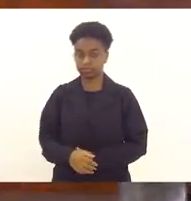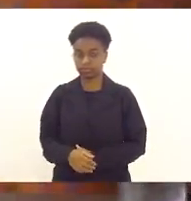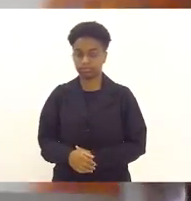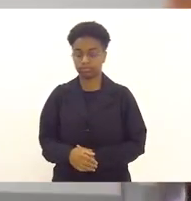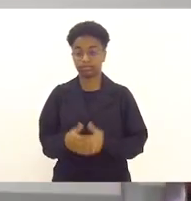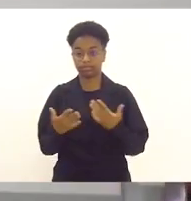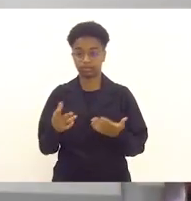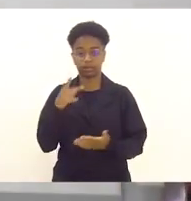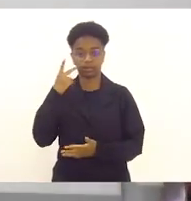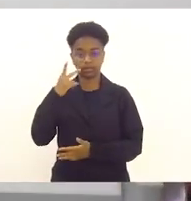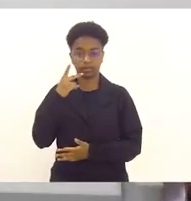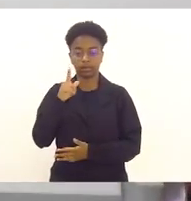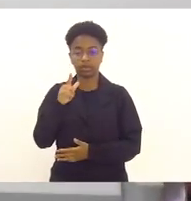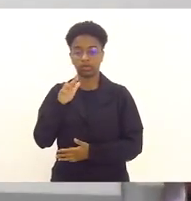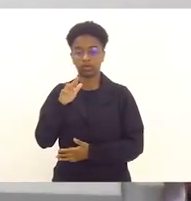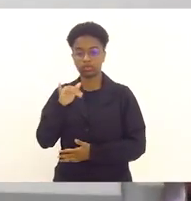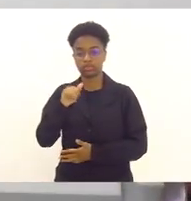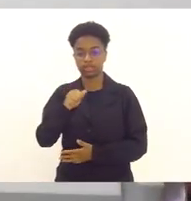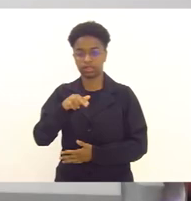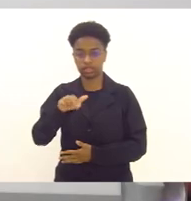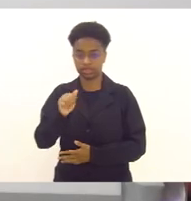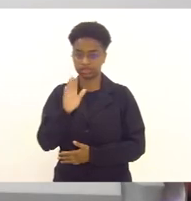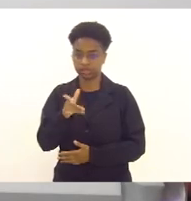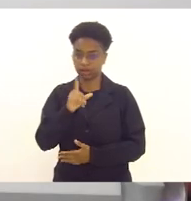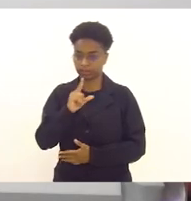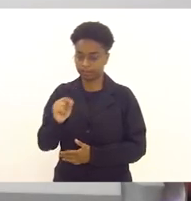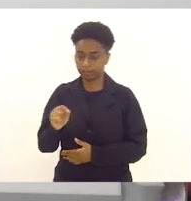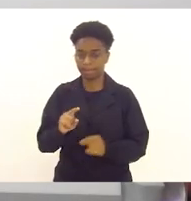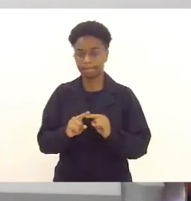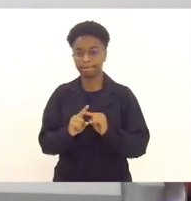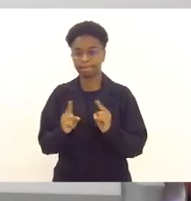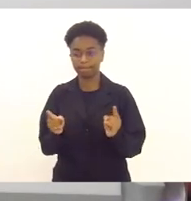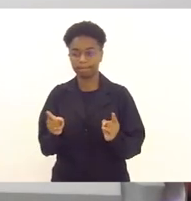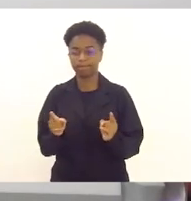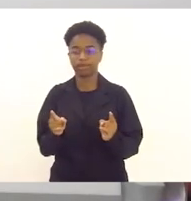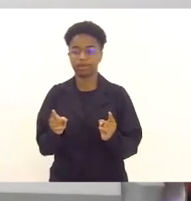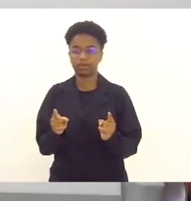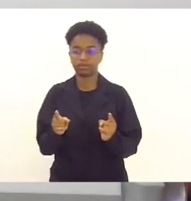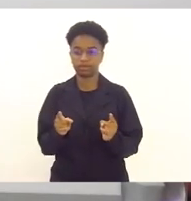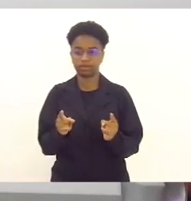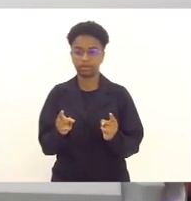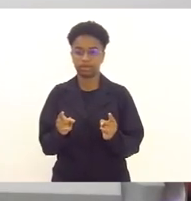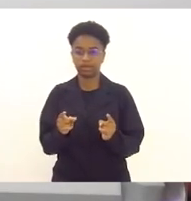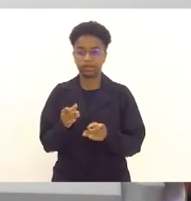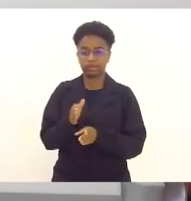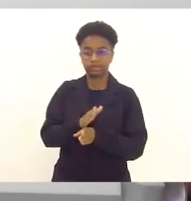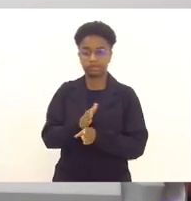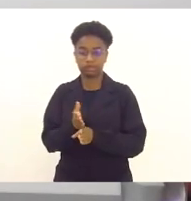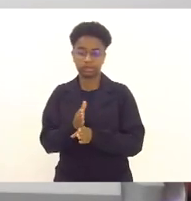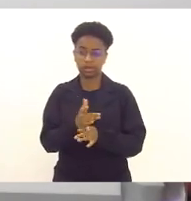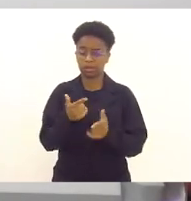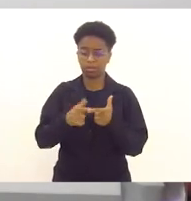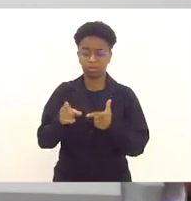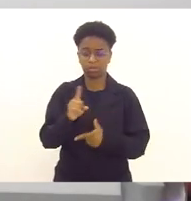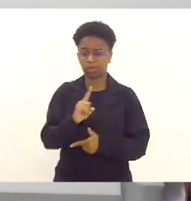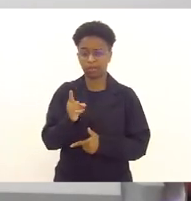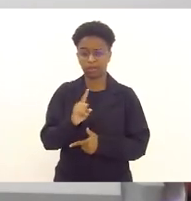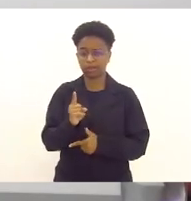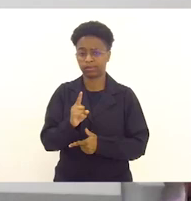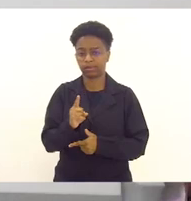vereadora Luciana Já saiu mas é ser colocado na berlinda não tem problema né